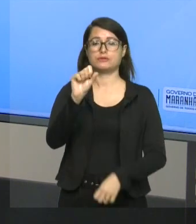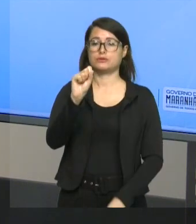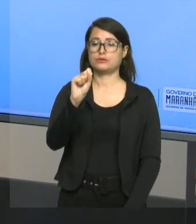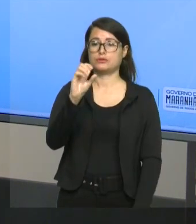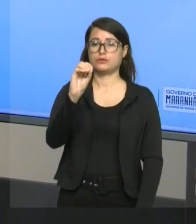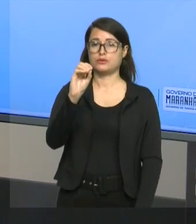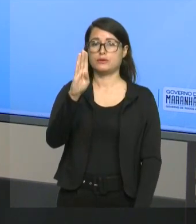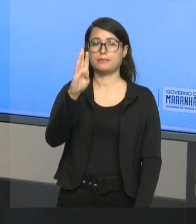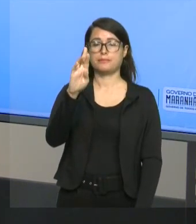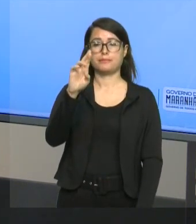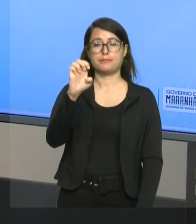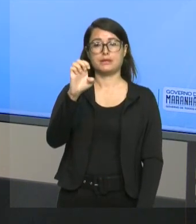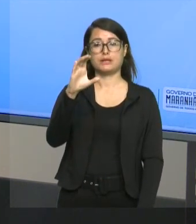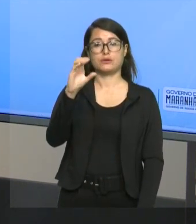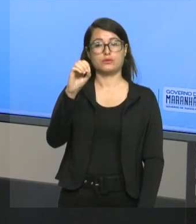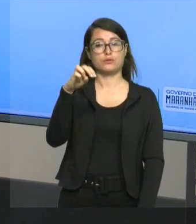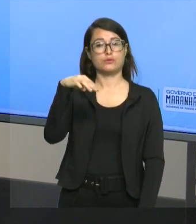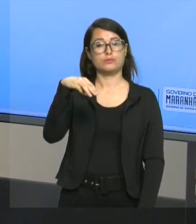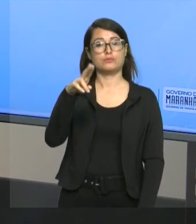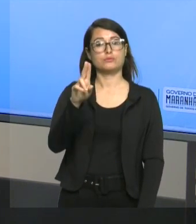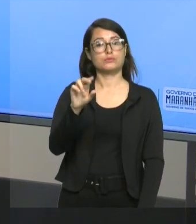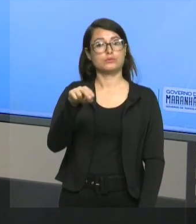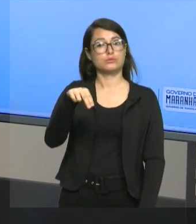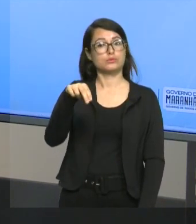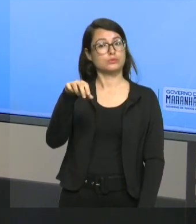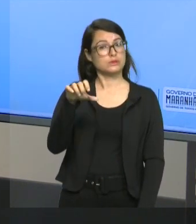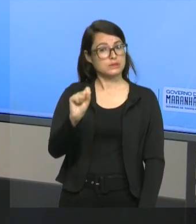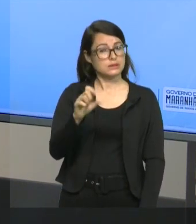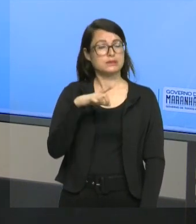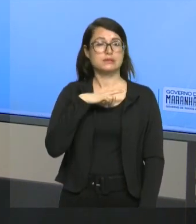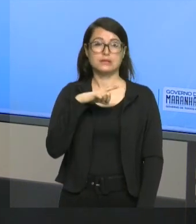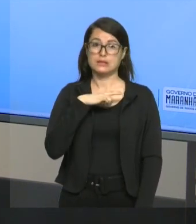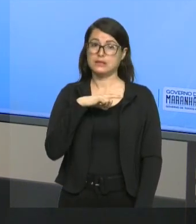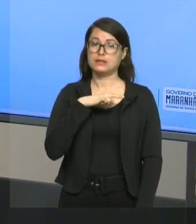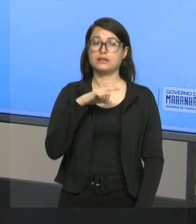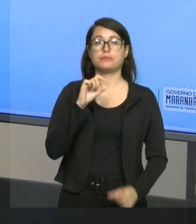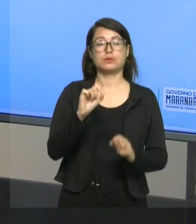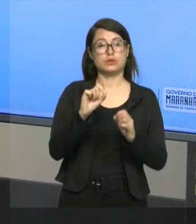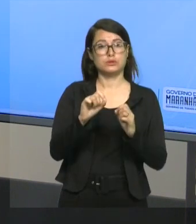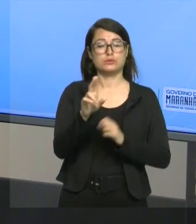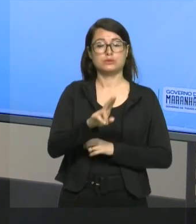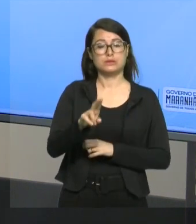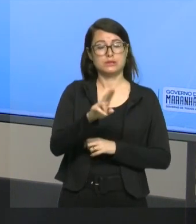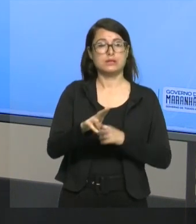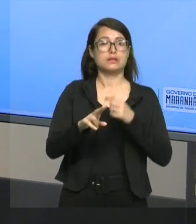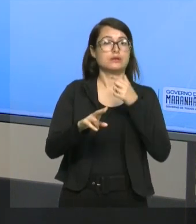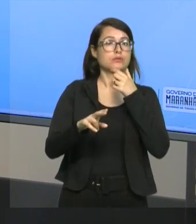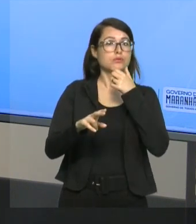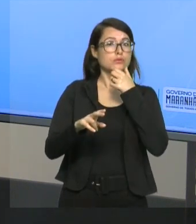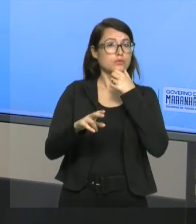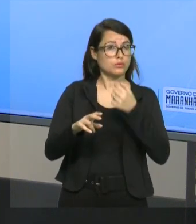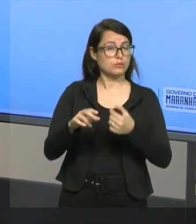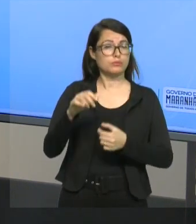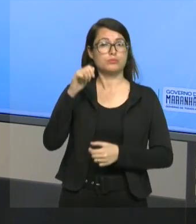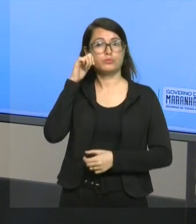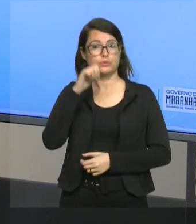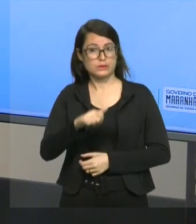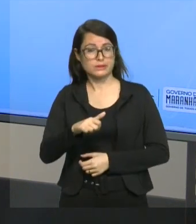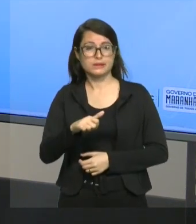sobrecomuns são aqueles que apresentam uma única forma, tanto para o masculino quanto para o feminino, e não